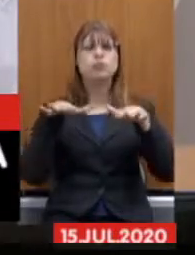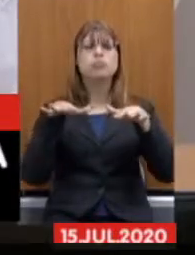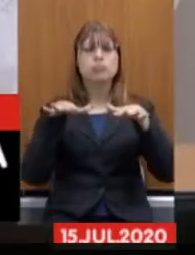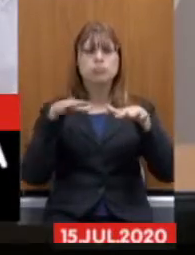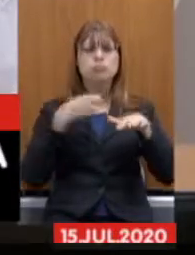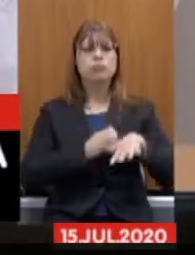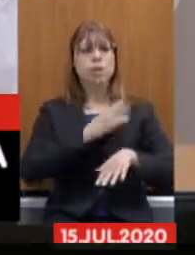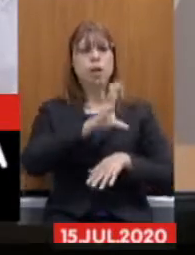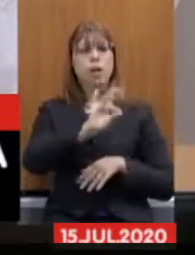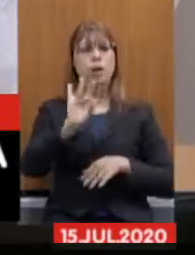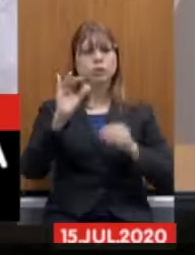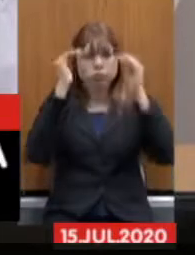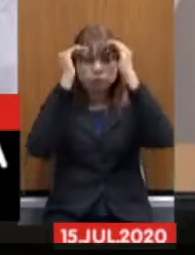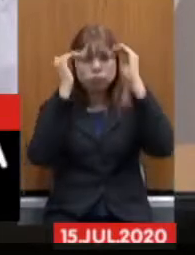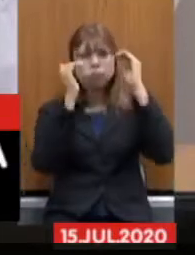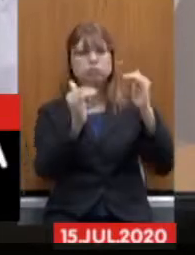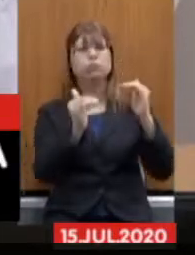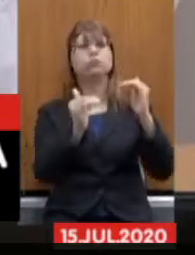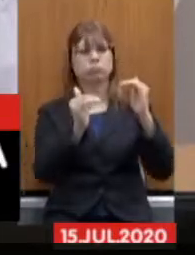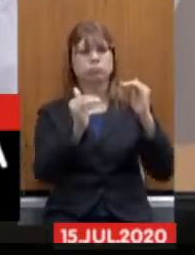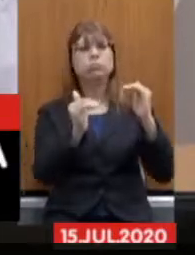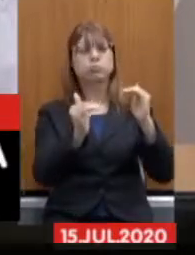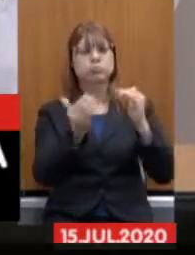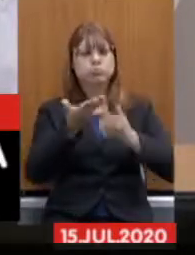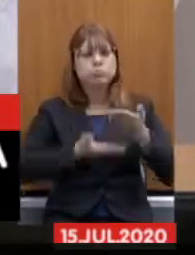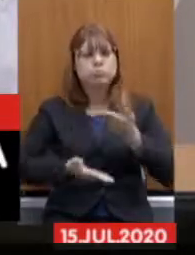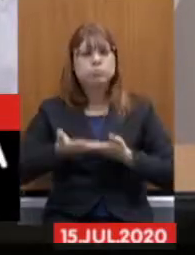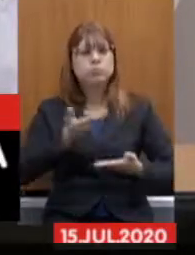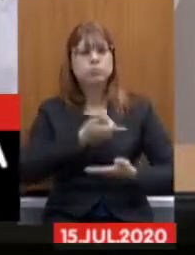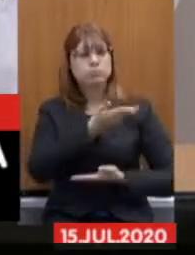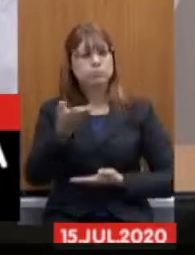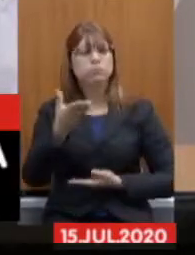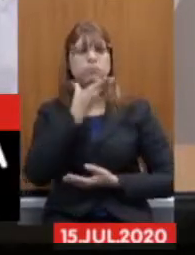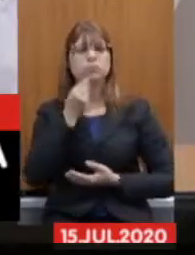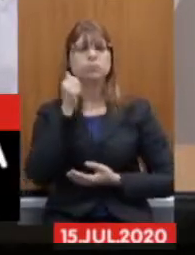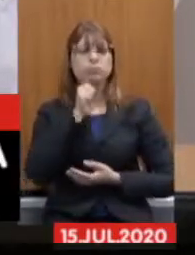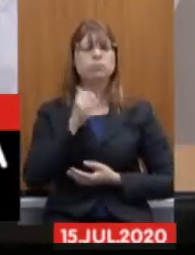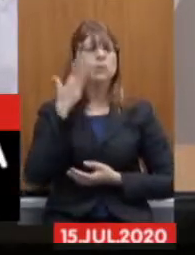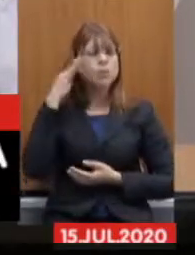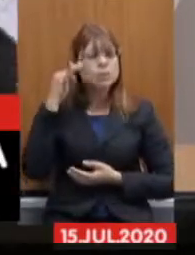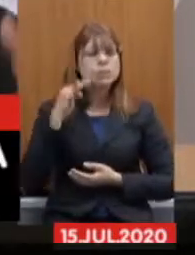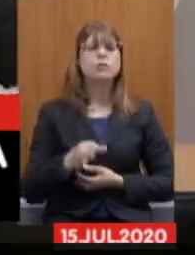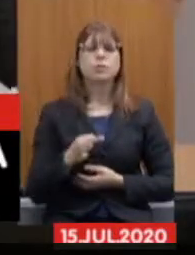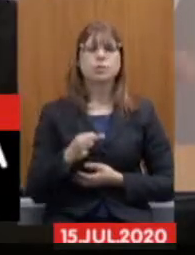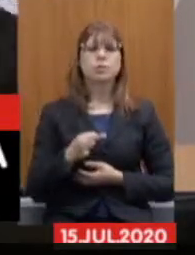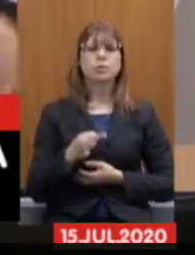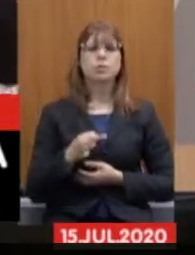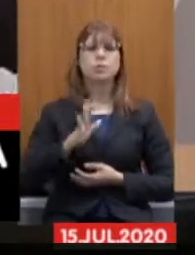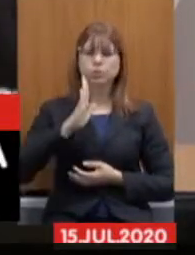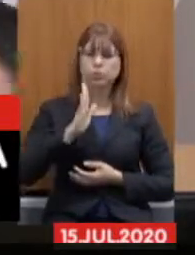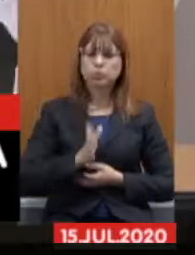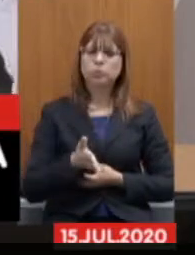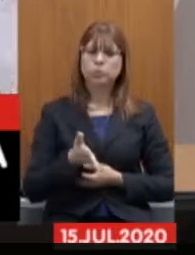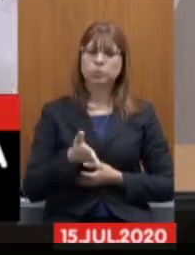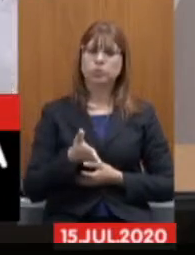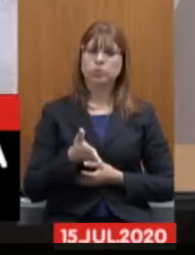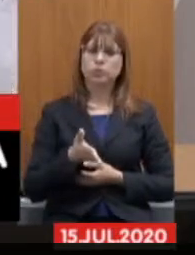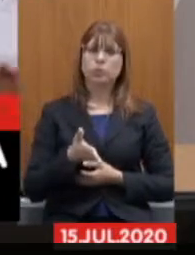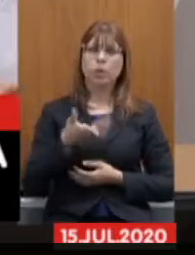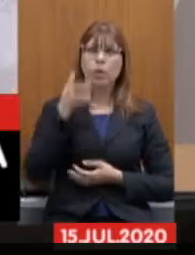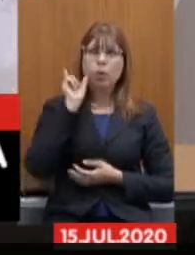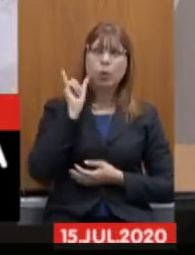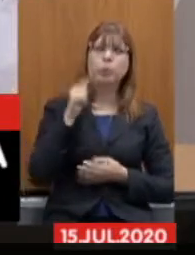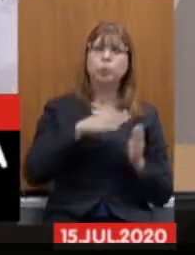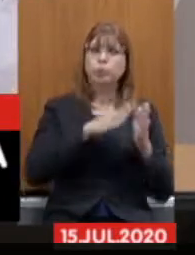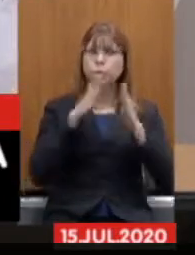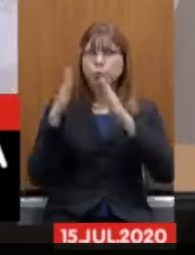respeitosa contribuindo dos servidores das servidoras nós temos certeza da foram pautadas ao longo de ontem